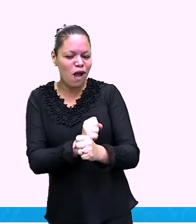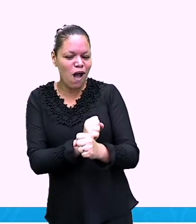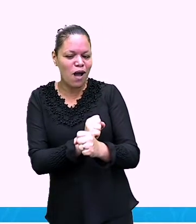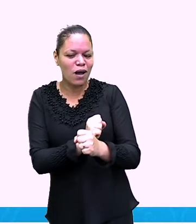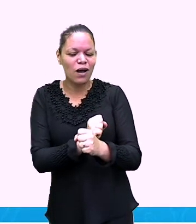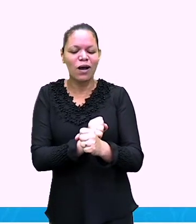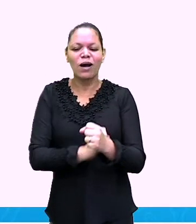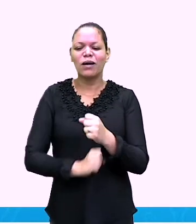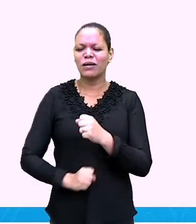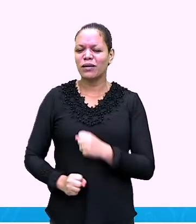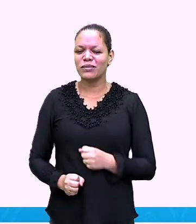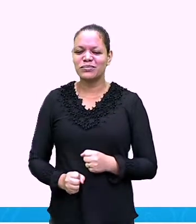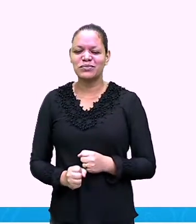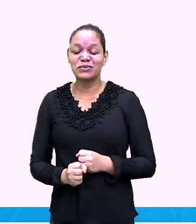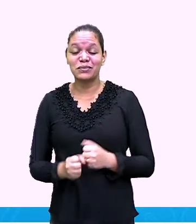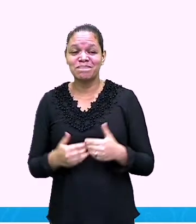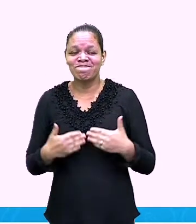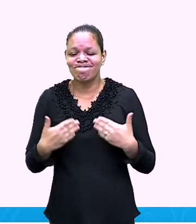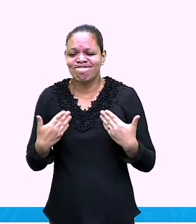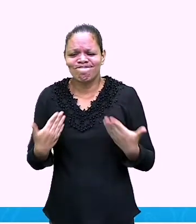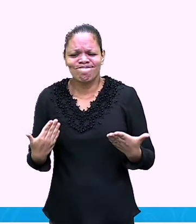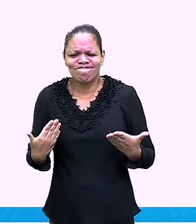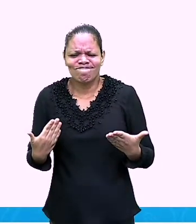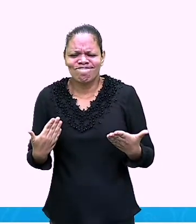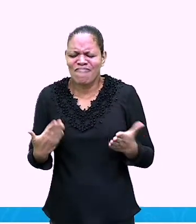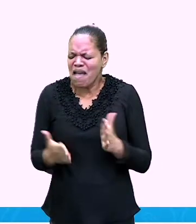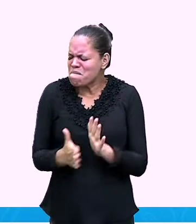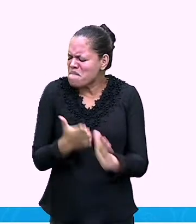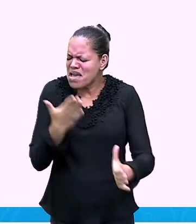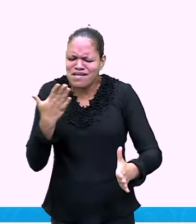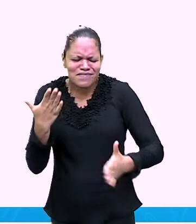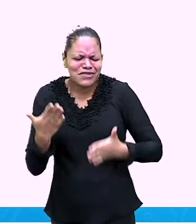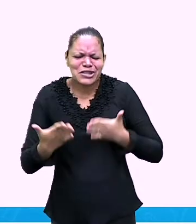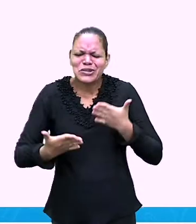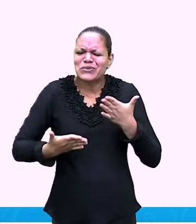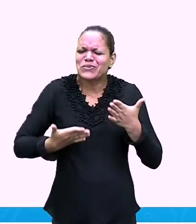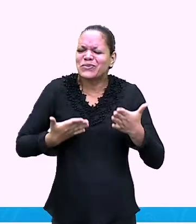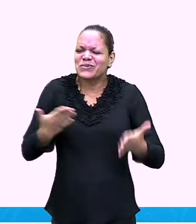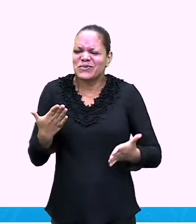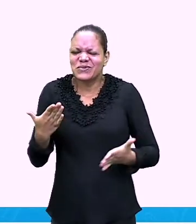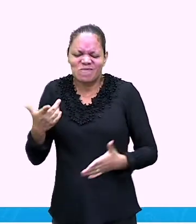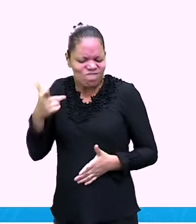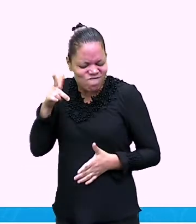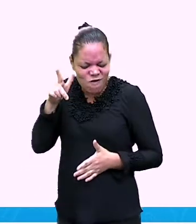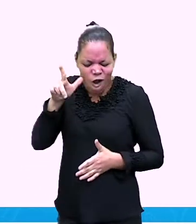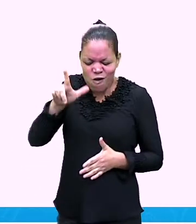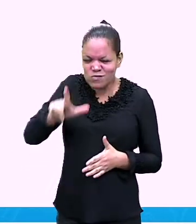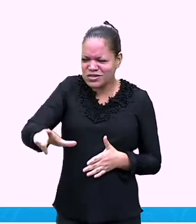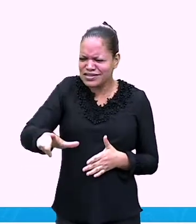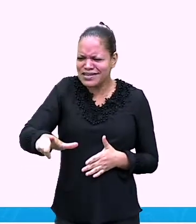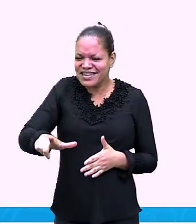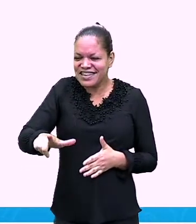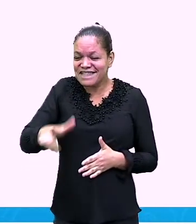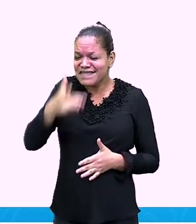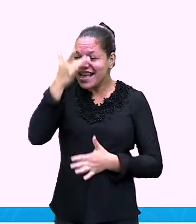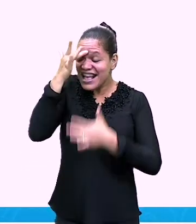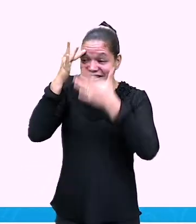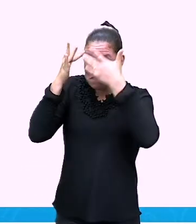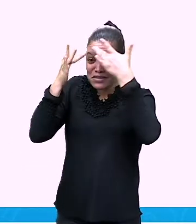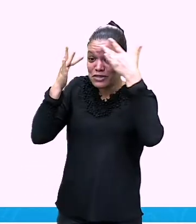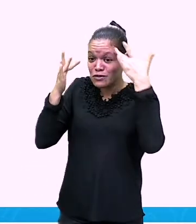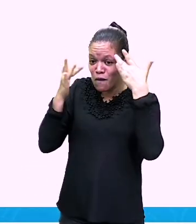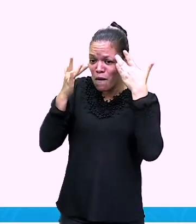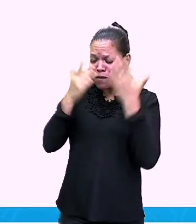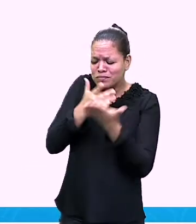boas. Isso não é uma maravilha? Finalmente, as pessoas começaram a me